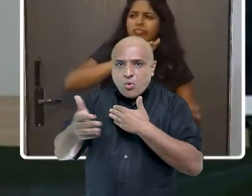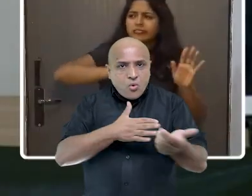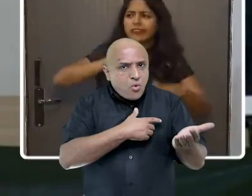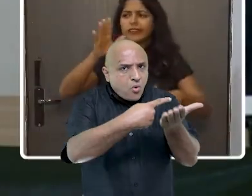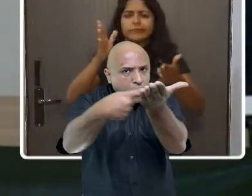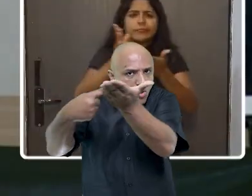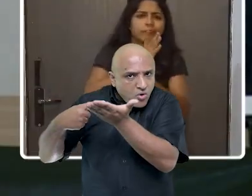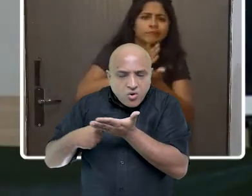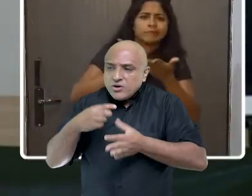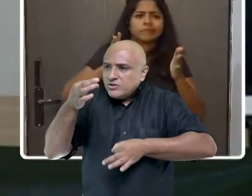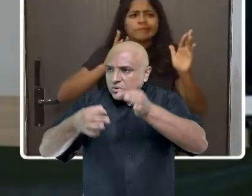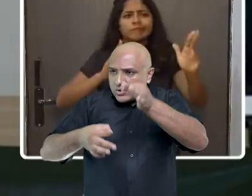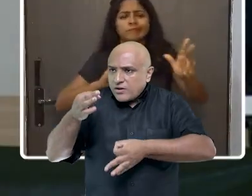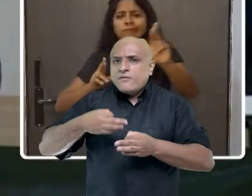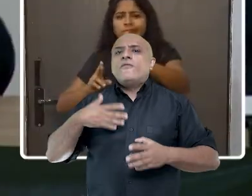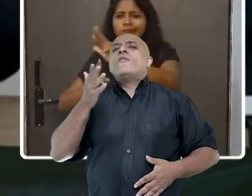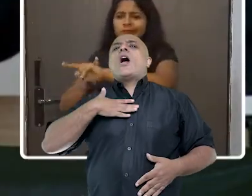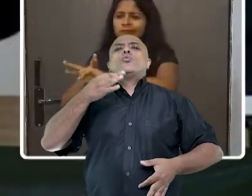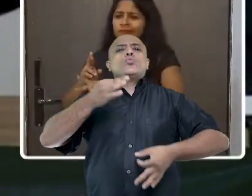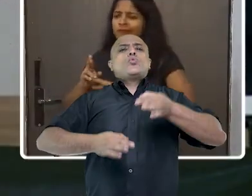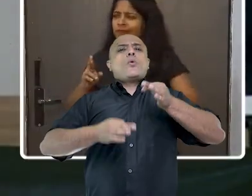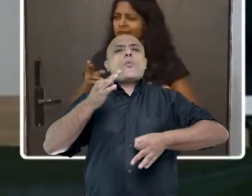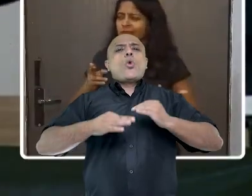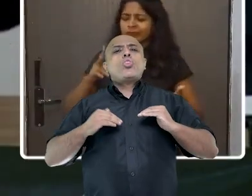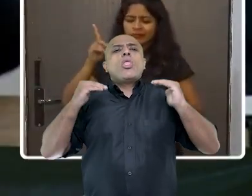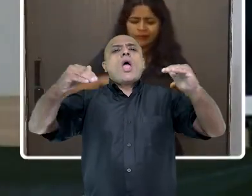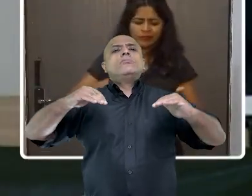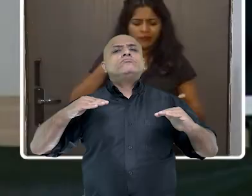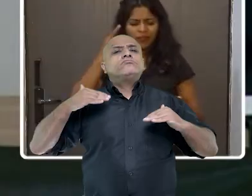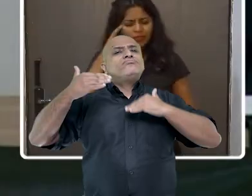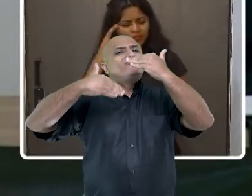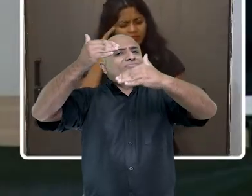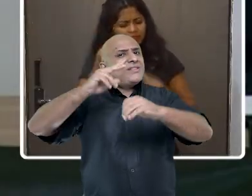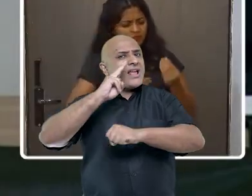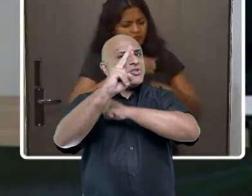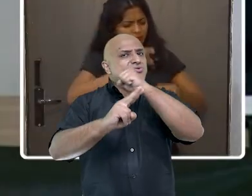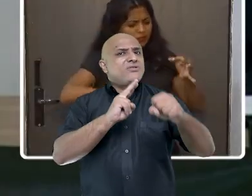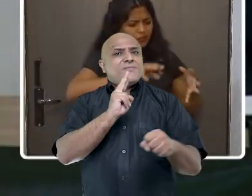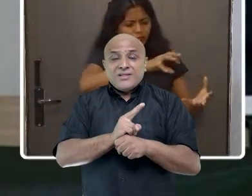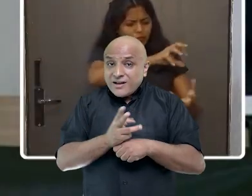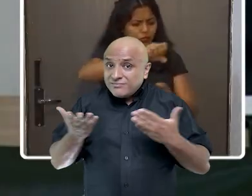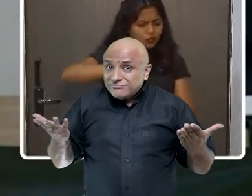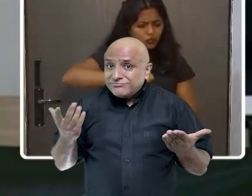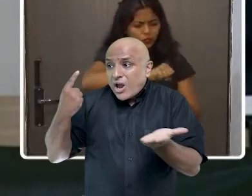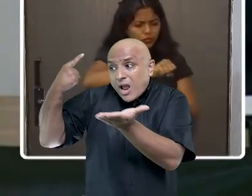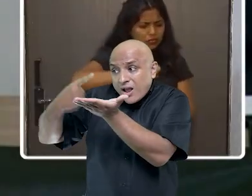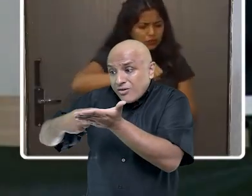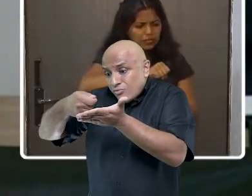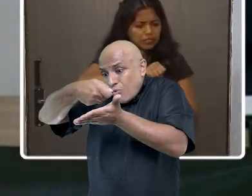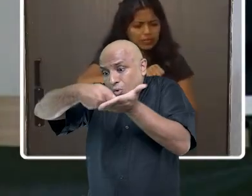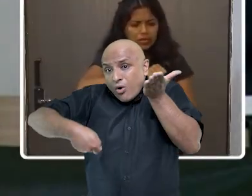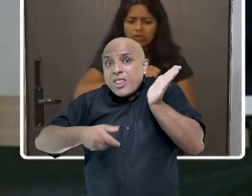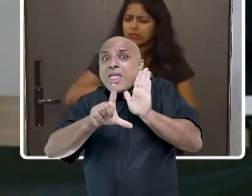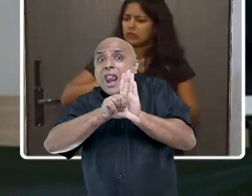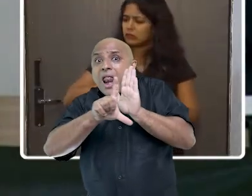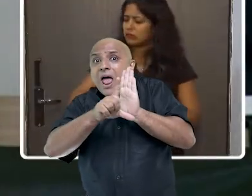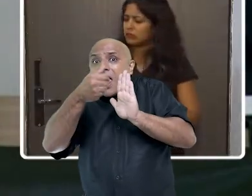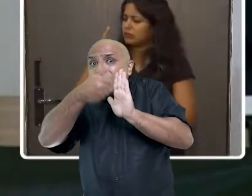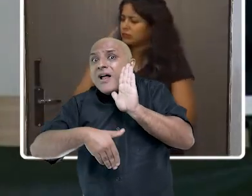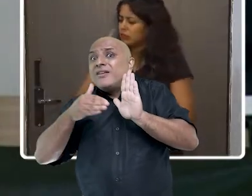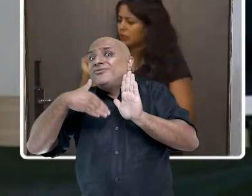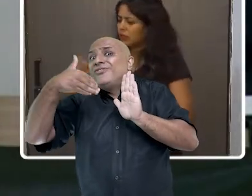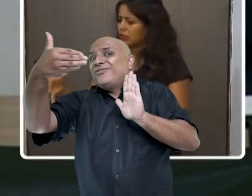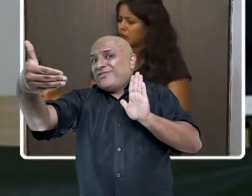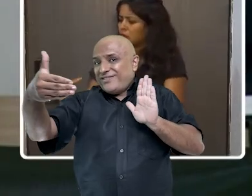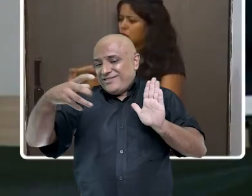onde dizemos o Tribunal da Sustentabilidade, mas aí o corpo do acórdão diz que o livre desenvolvimento